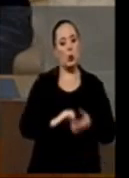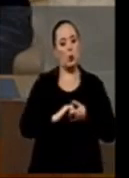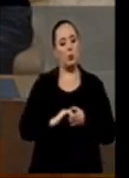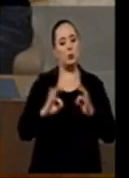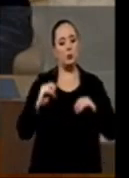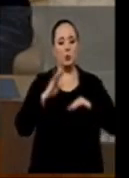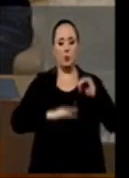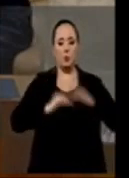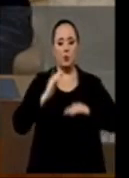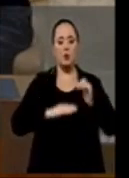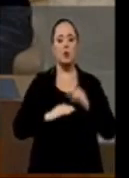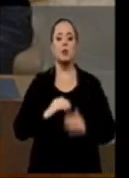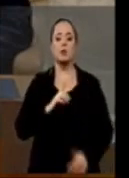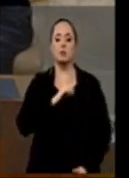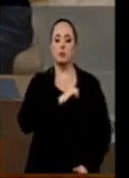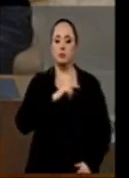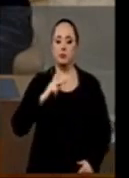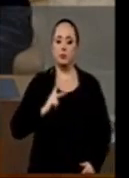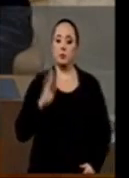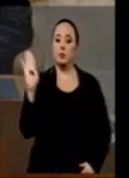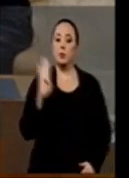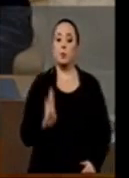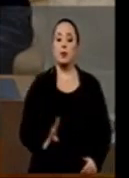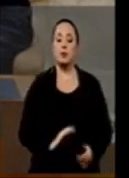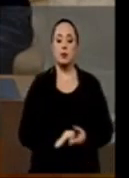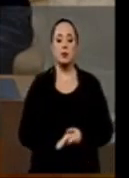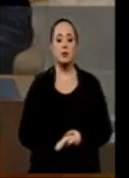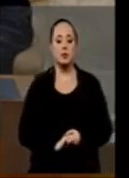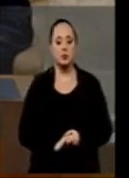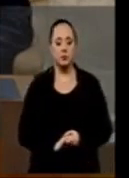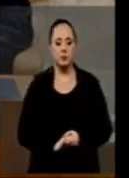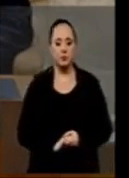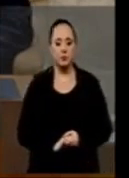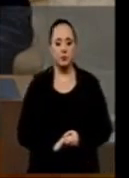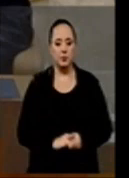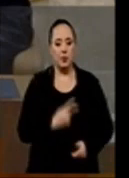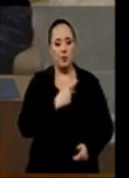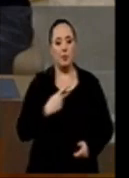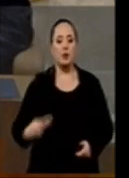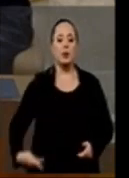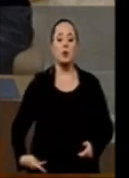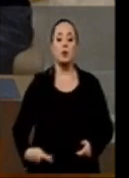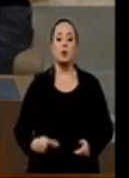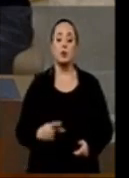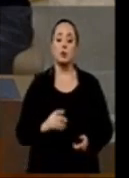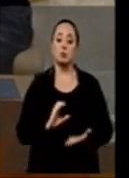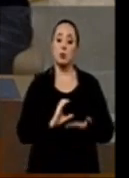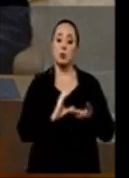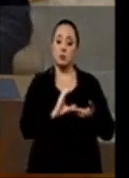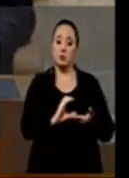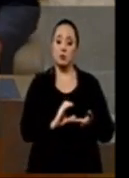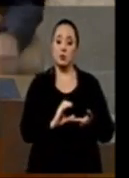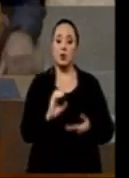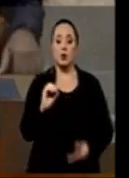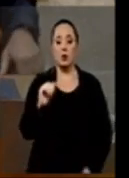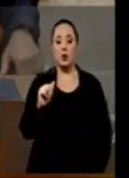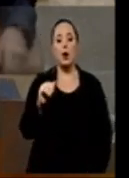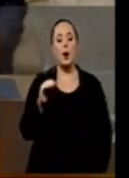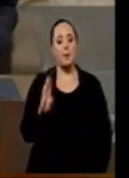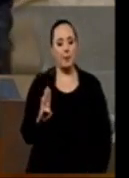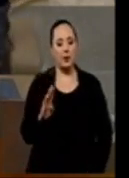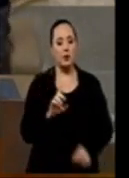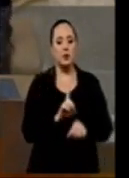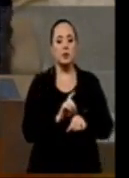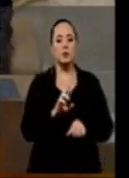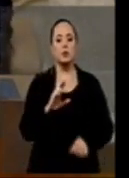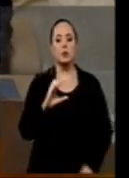sensores do país gabriel faria oliveira presidente do conselho federal da ordem dos advogados do brasil